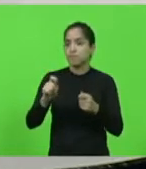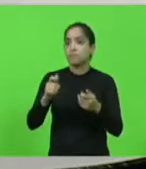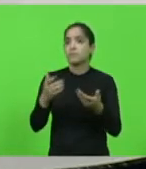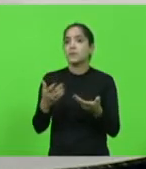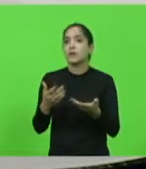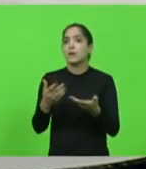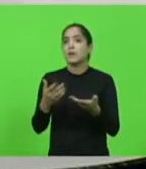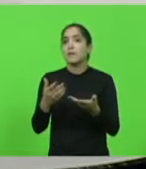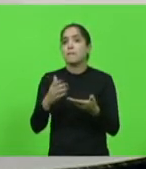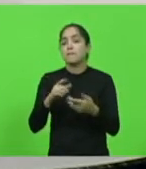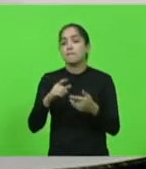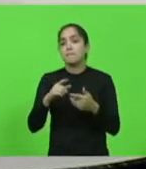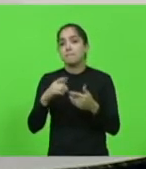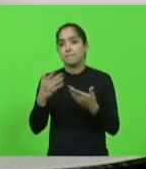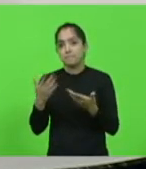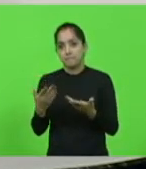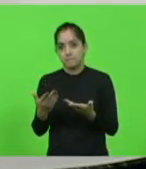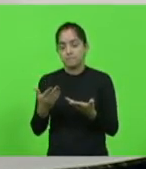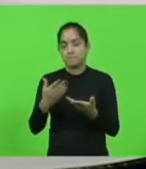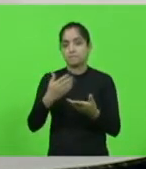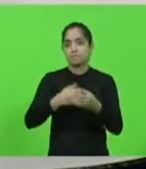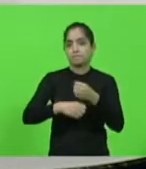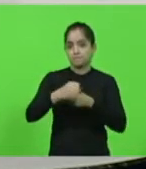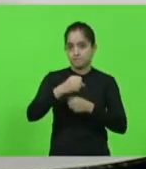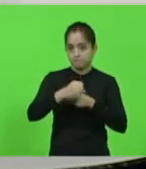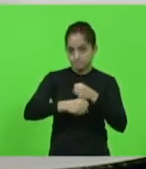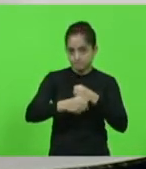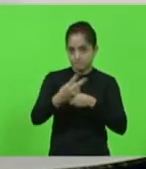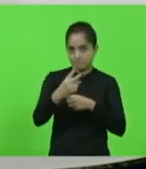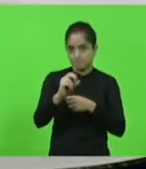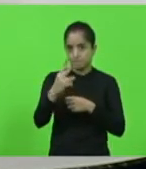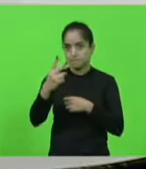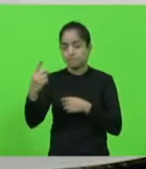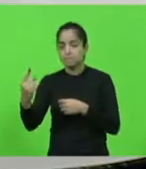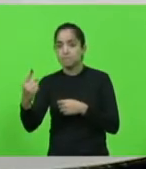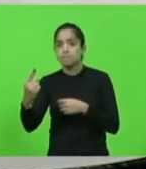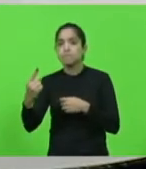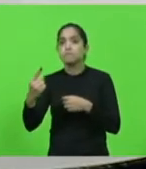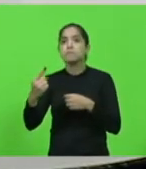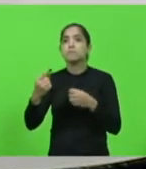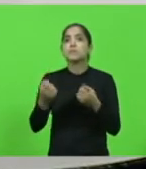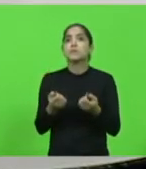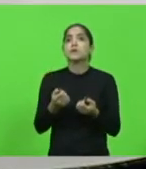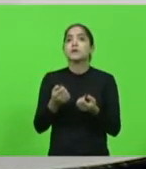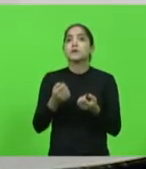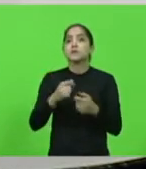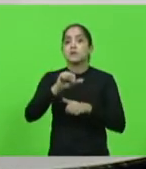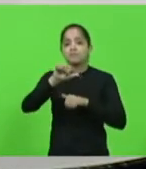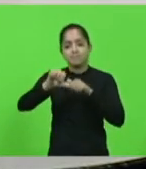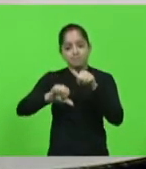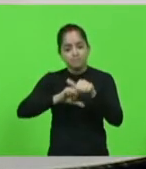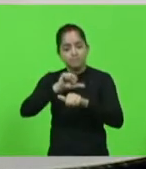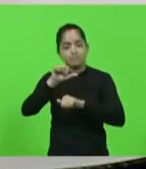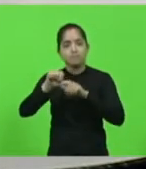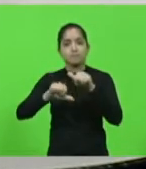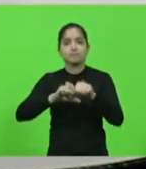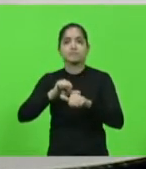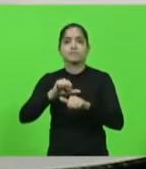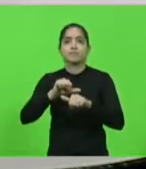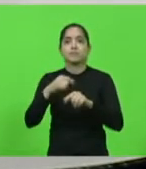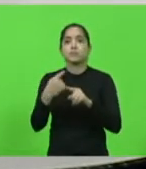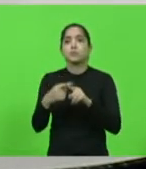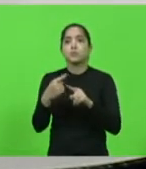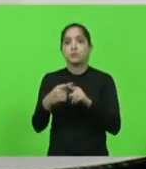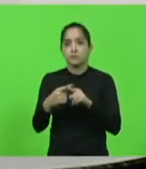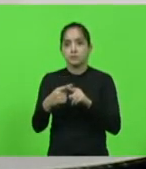disso, ano de 2021 será um divisor de águas para o terceiro setor catarinense, porque nós estamos